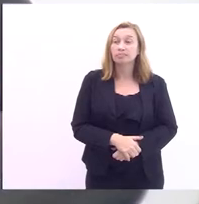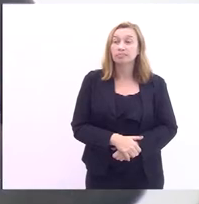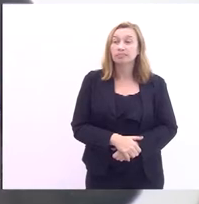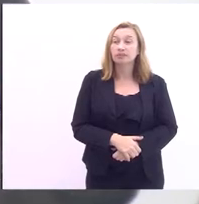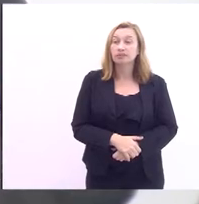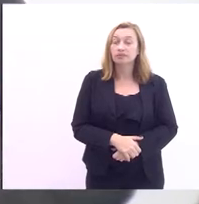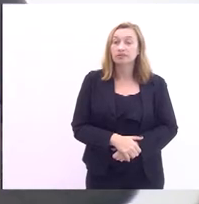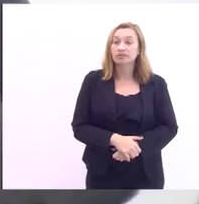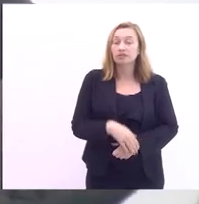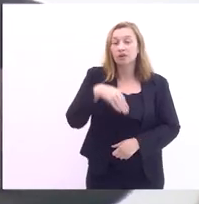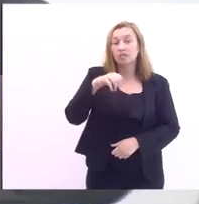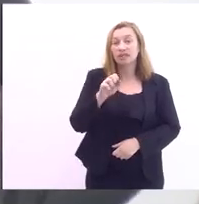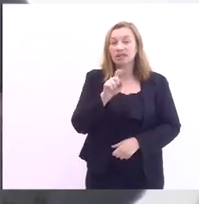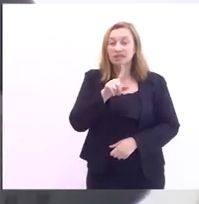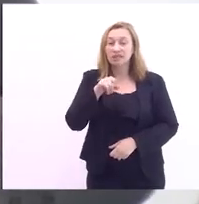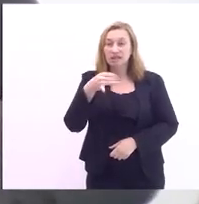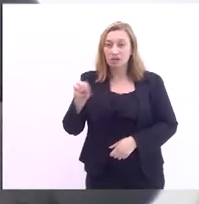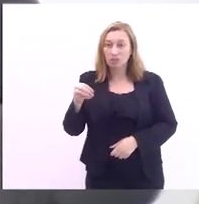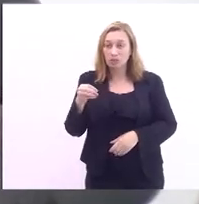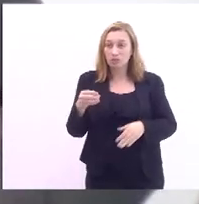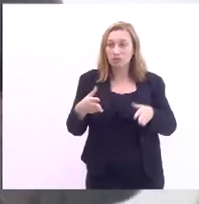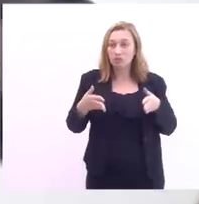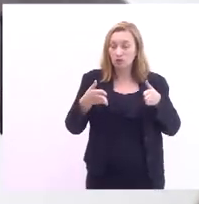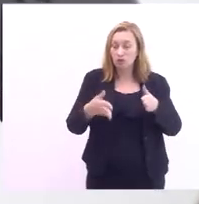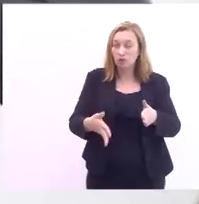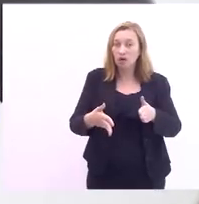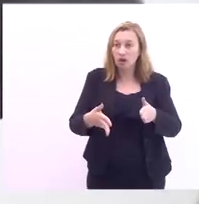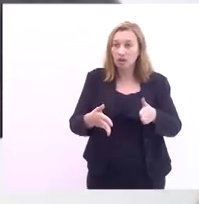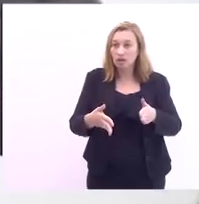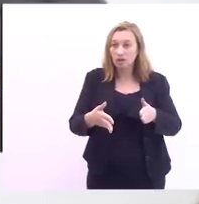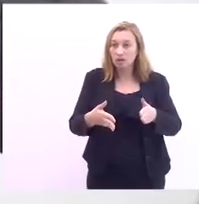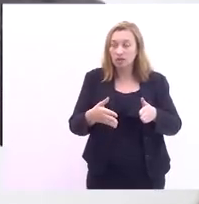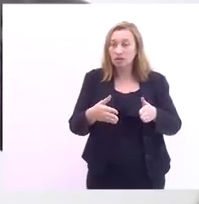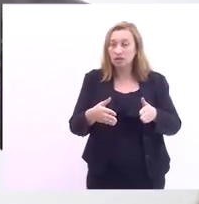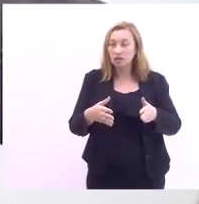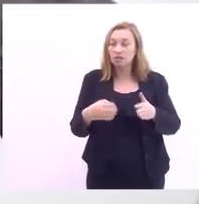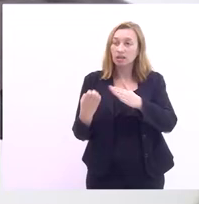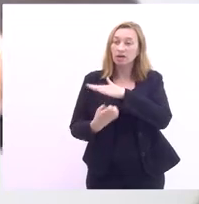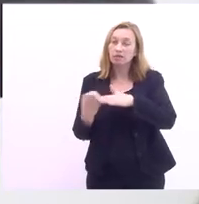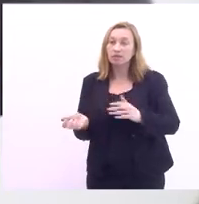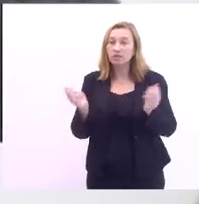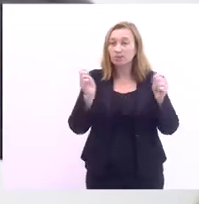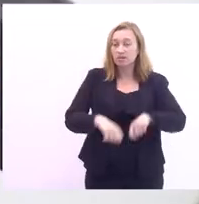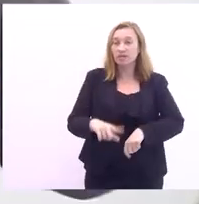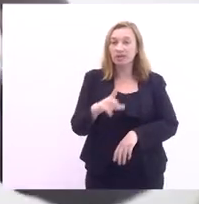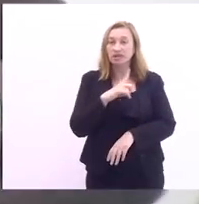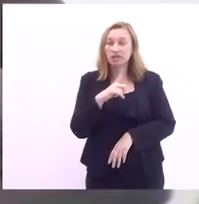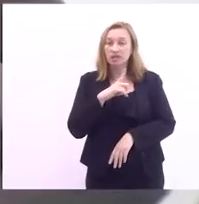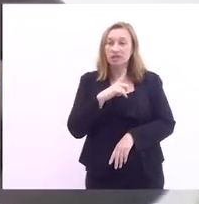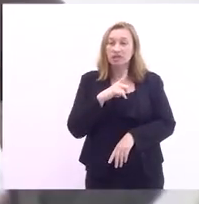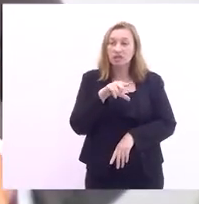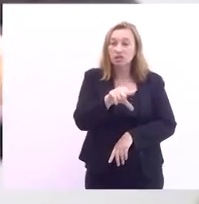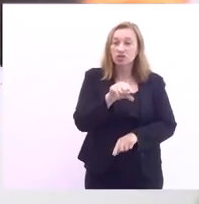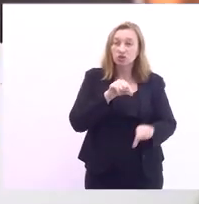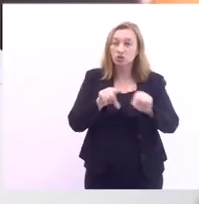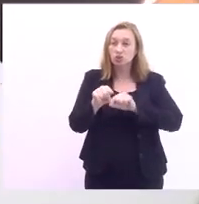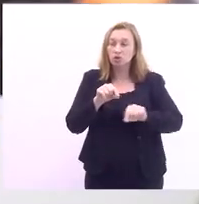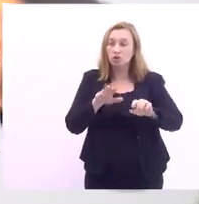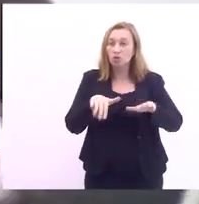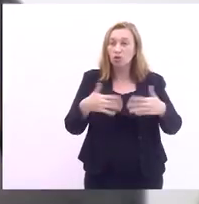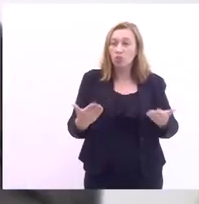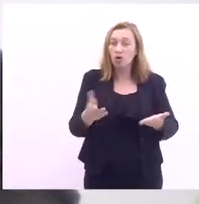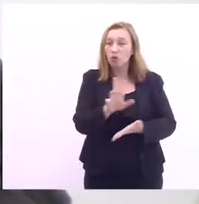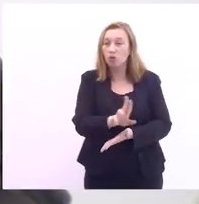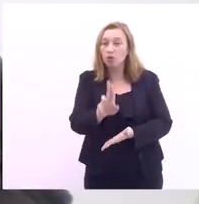como a medição é centralizada, a companhia tem a possibilidade de determinar qual é o